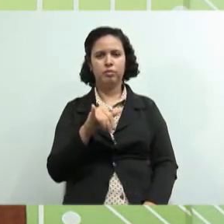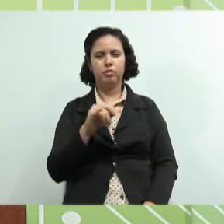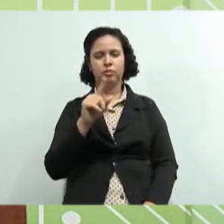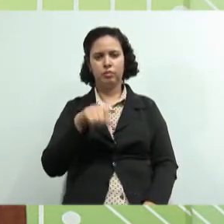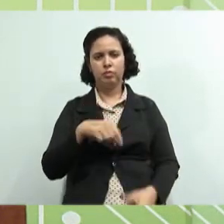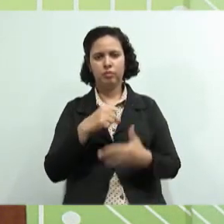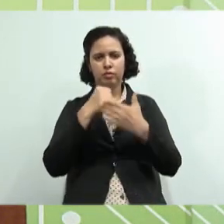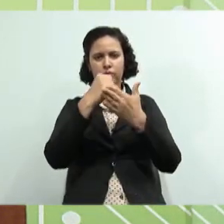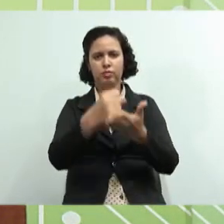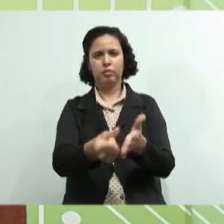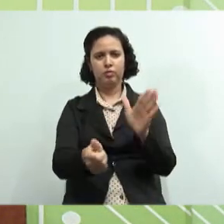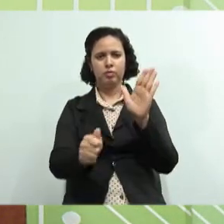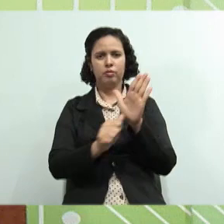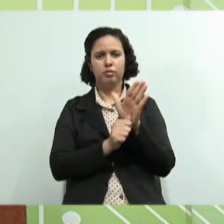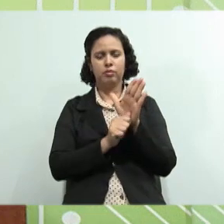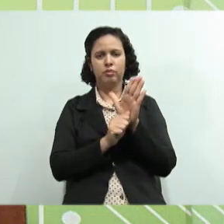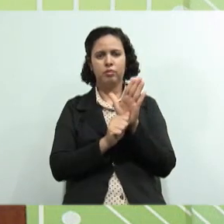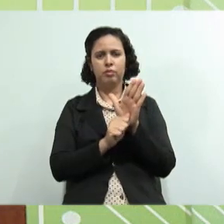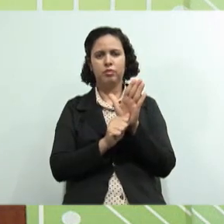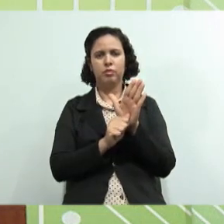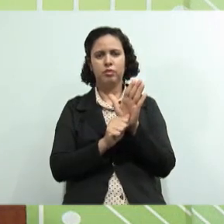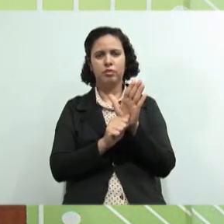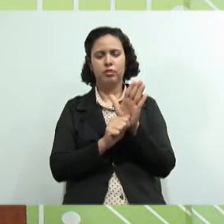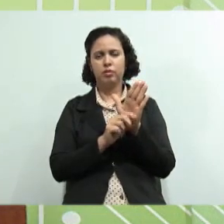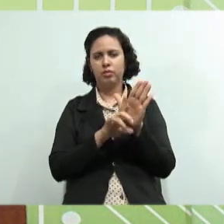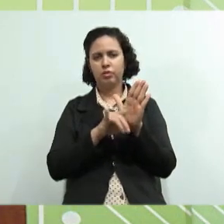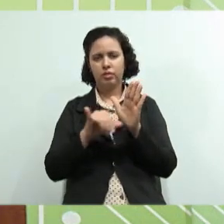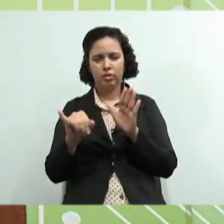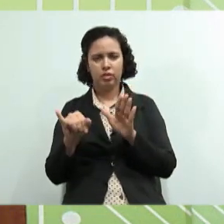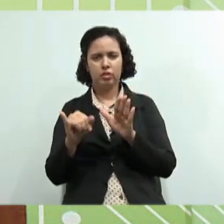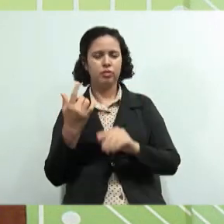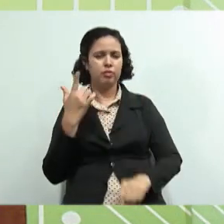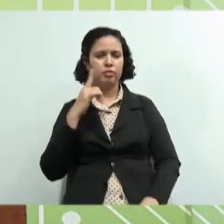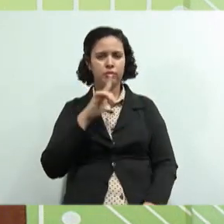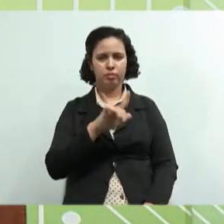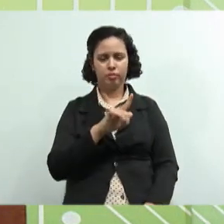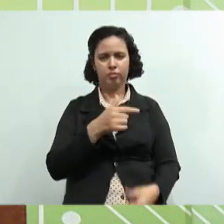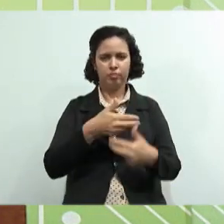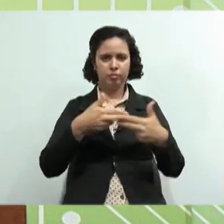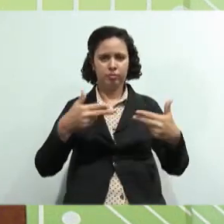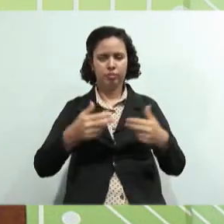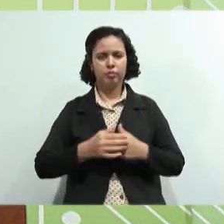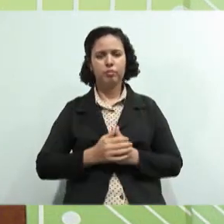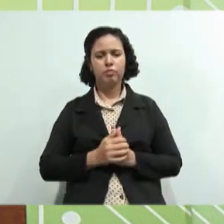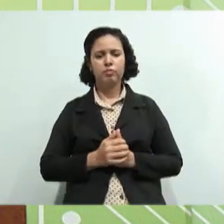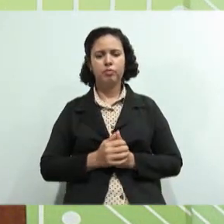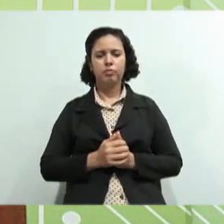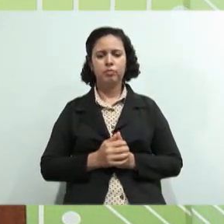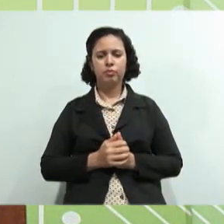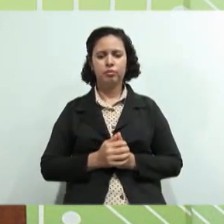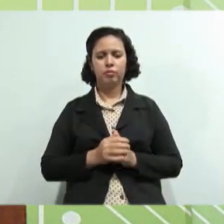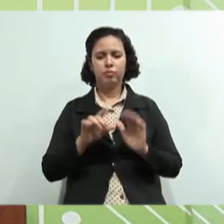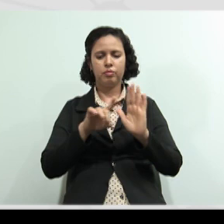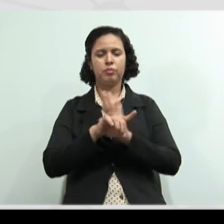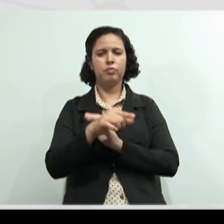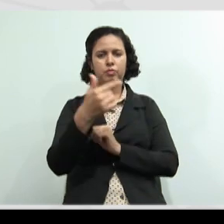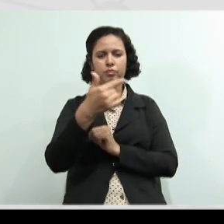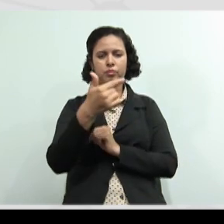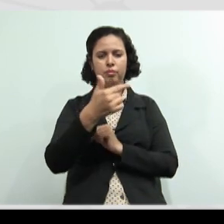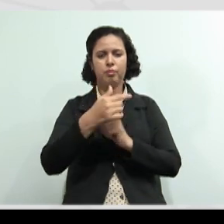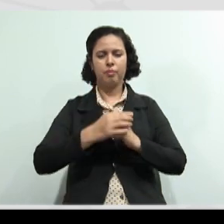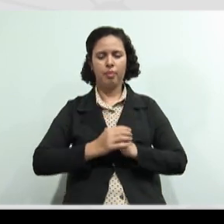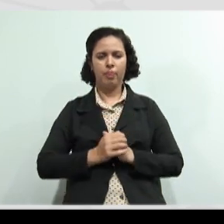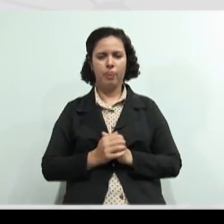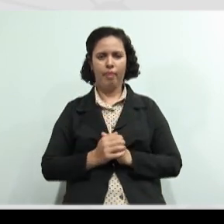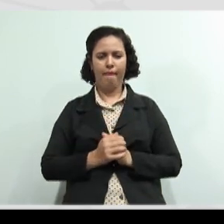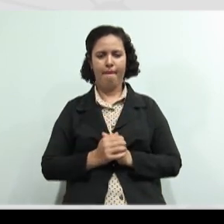uma identidade do produtor rural, que só vai ser adquirido quando cumprido esses requisitos. Vamos para a pergunta número 2? Na pergunta número